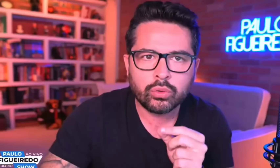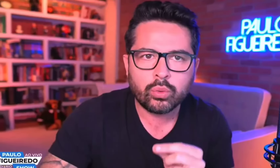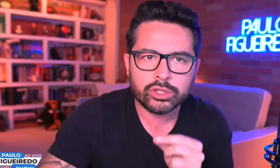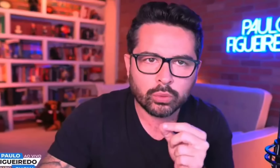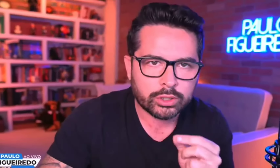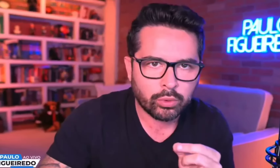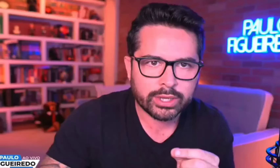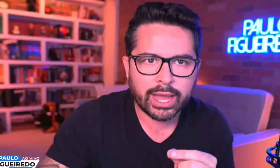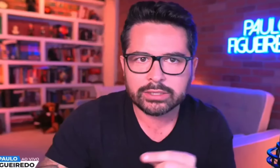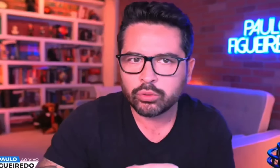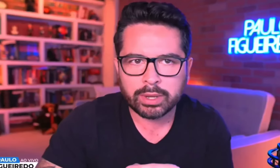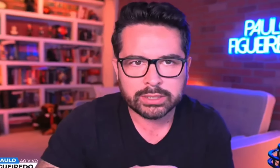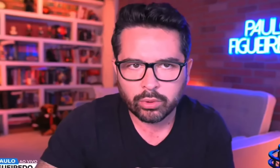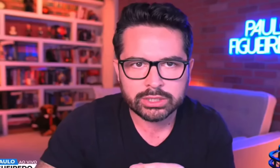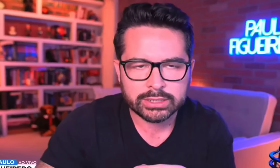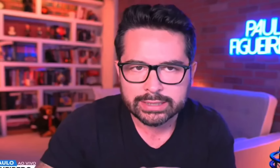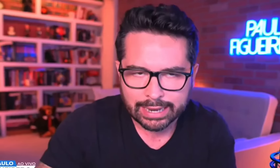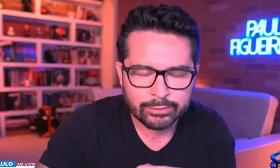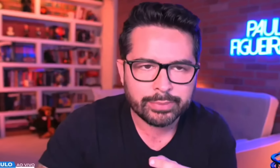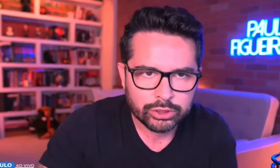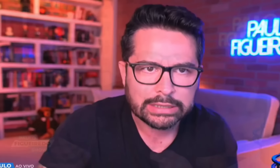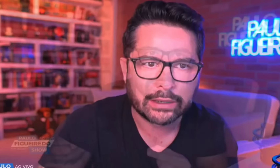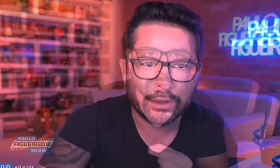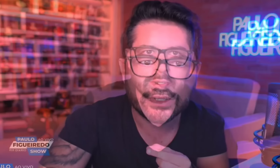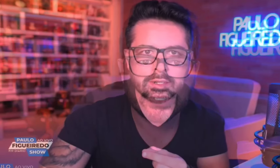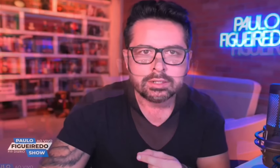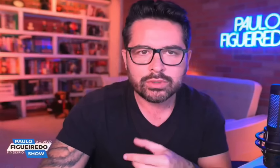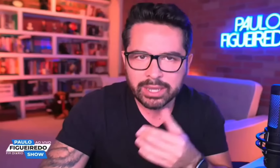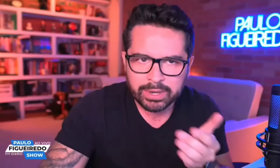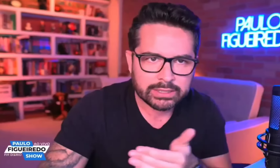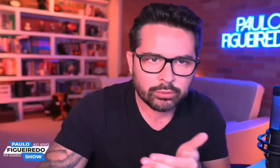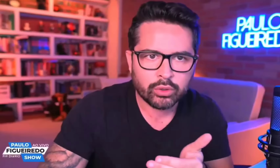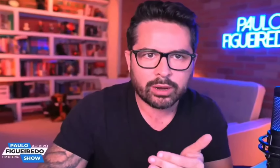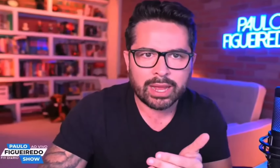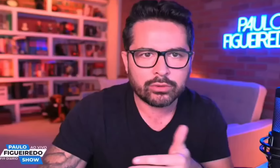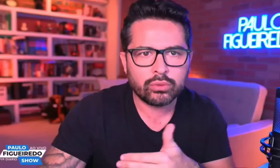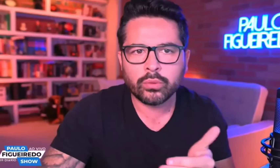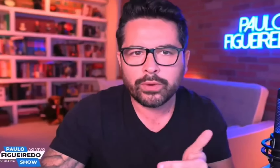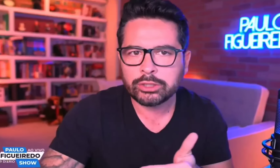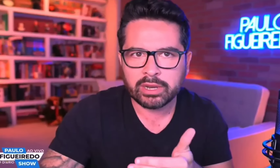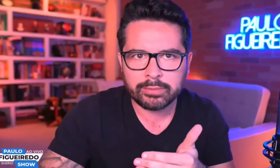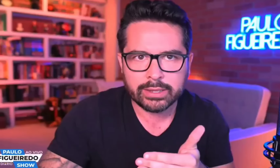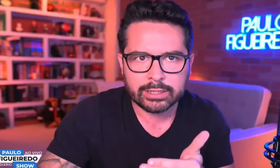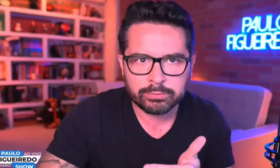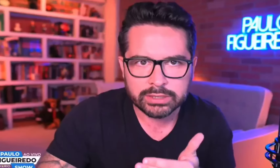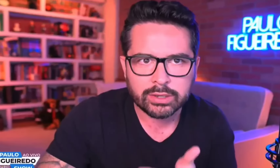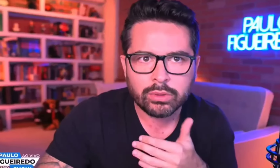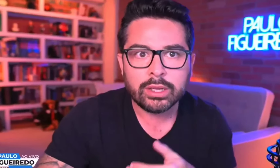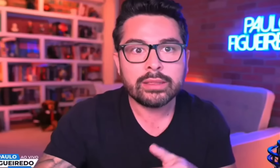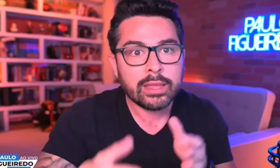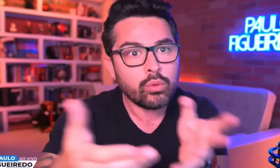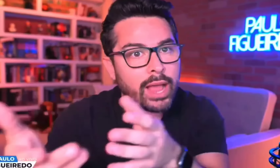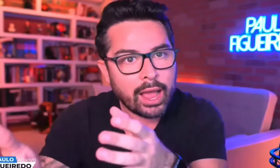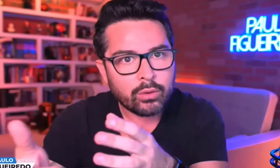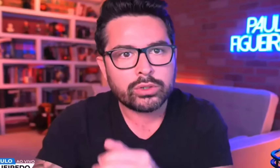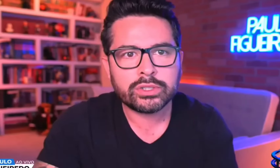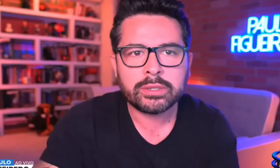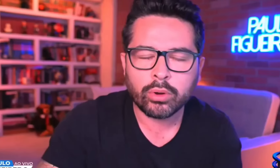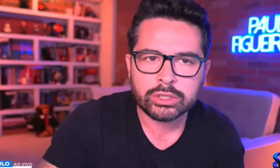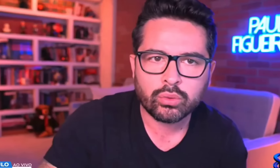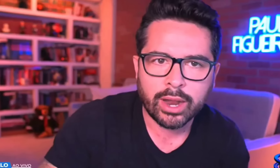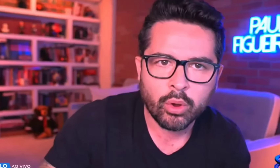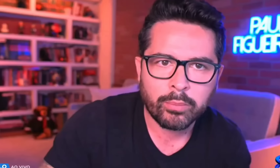eu continuo com as contas bloqueadas e o passaporte cancelado pelo Xandão. Se você aprecia o meu trabalho e tudo que eu faço pela liberdade de expressão, tem um lugar